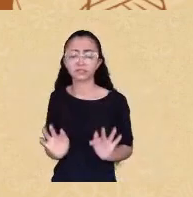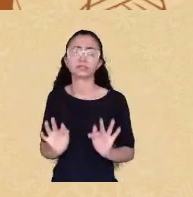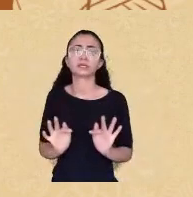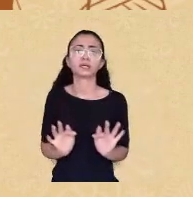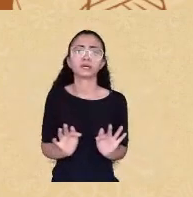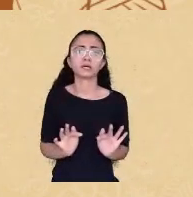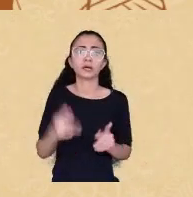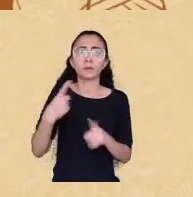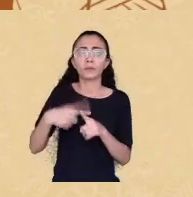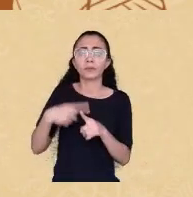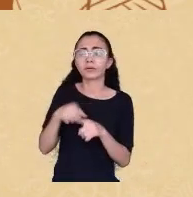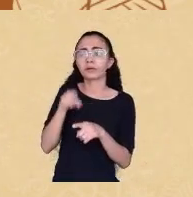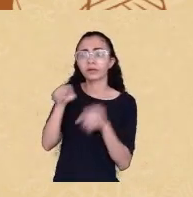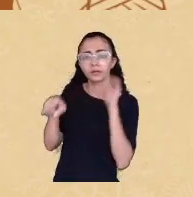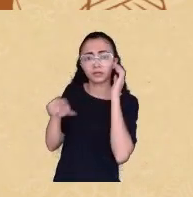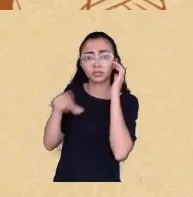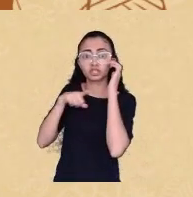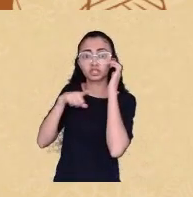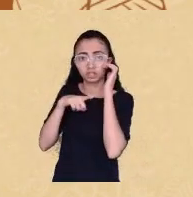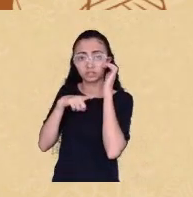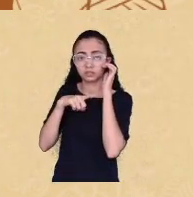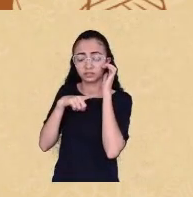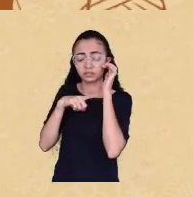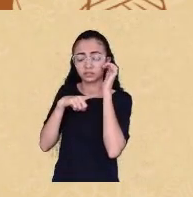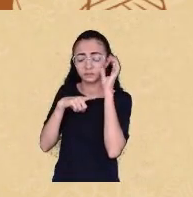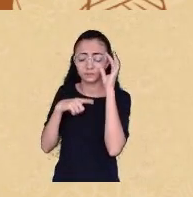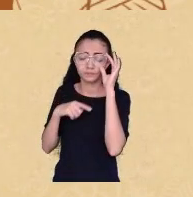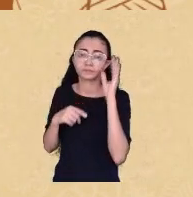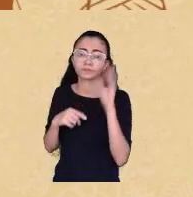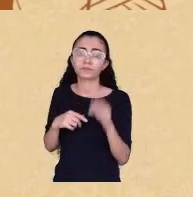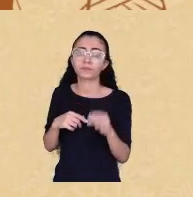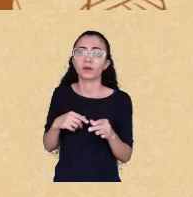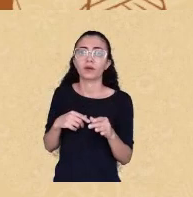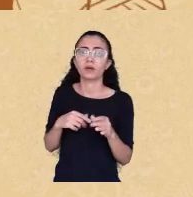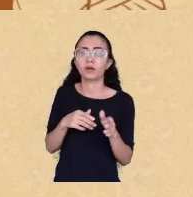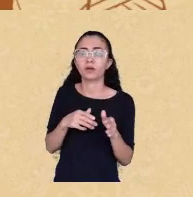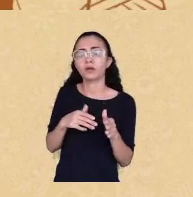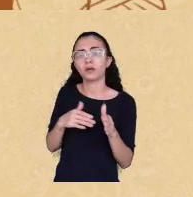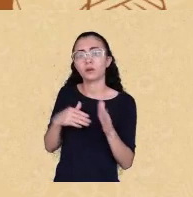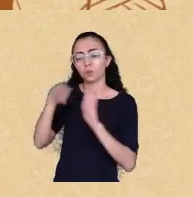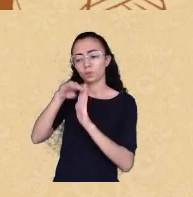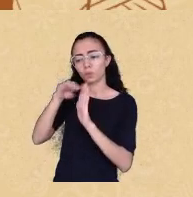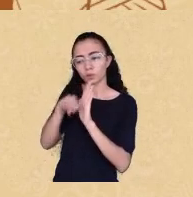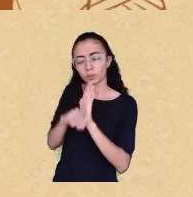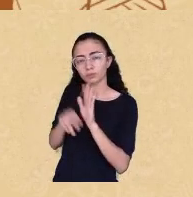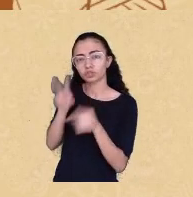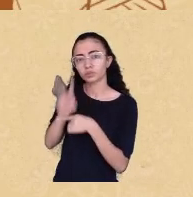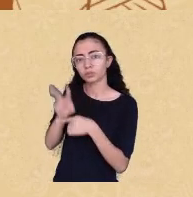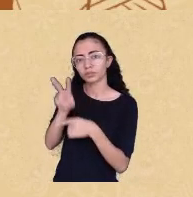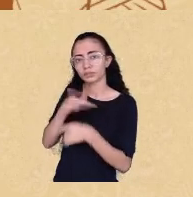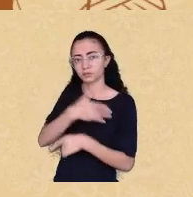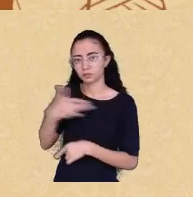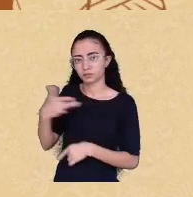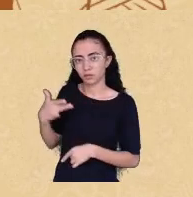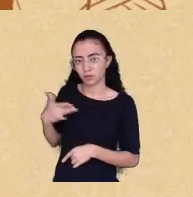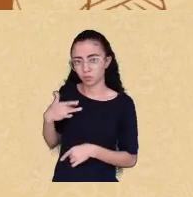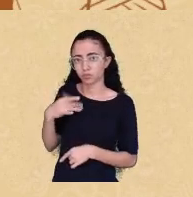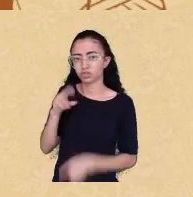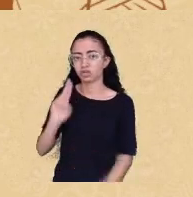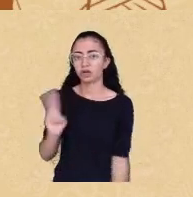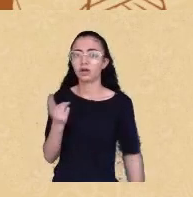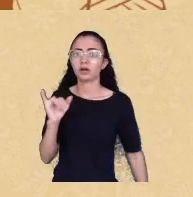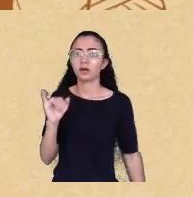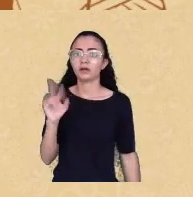tinham um programa de saúde de HIV AIDS que atendia elas num hospital específico